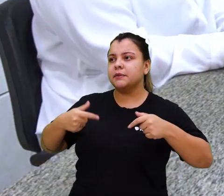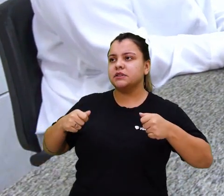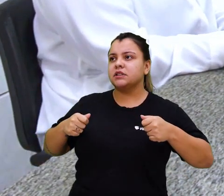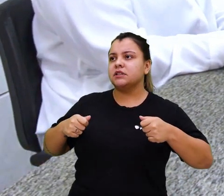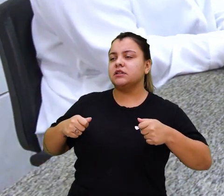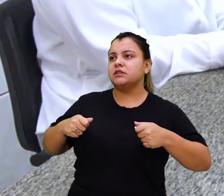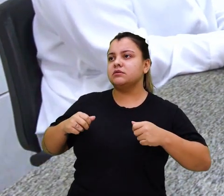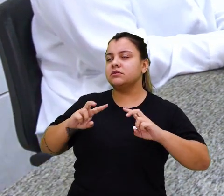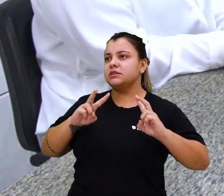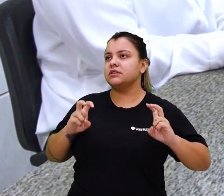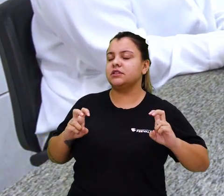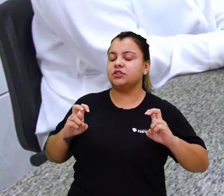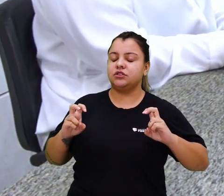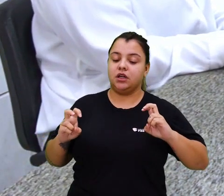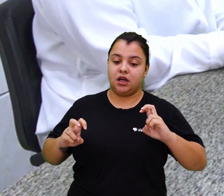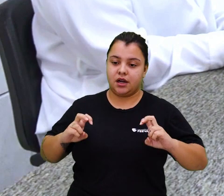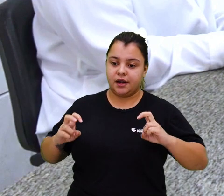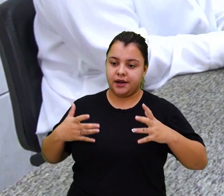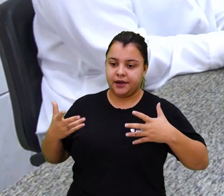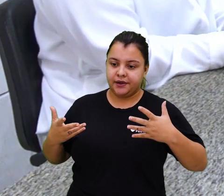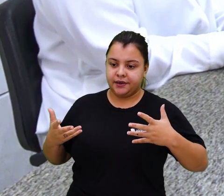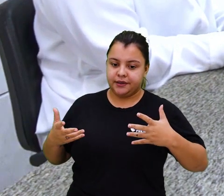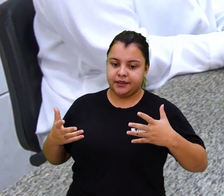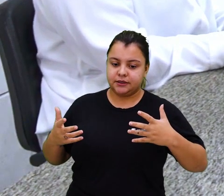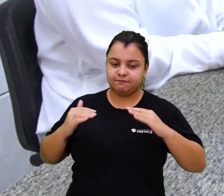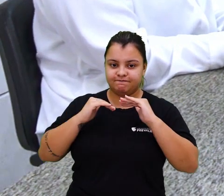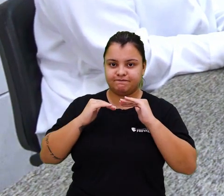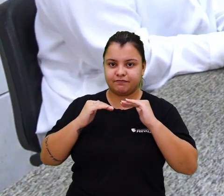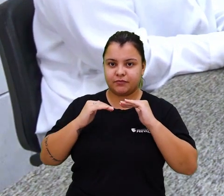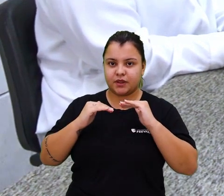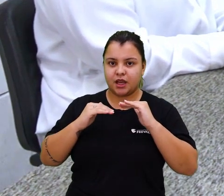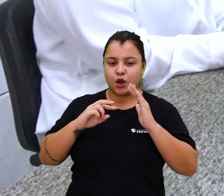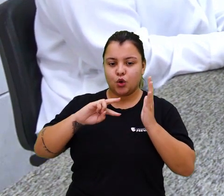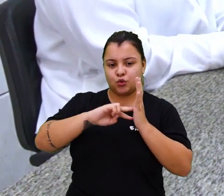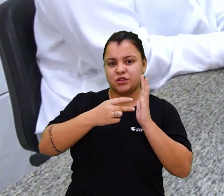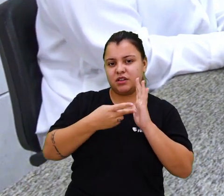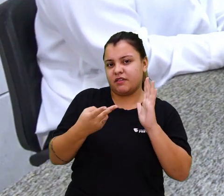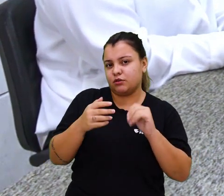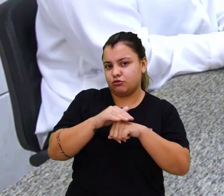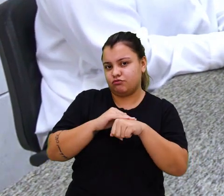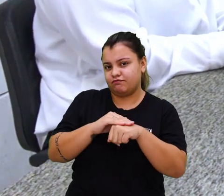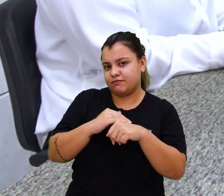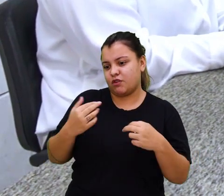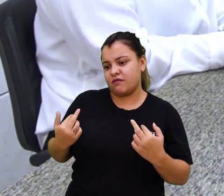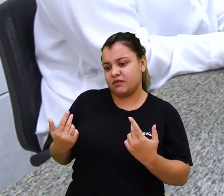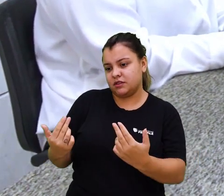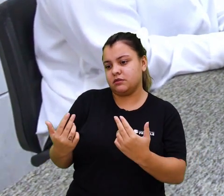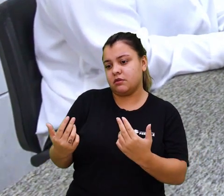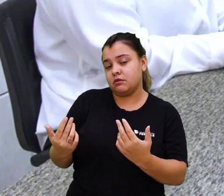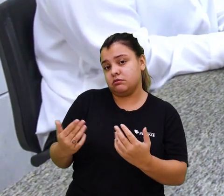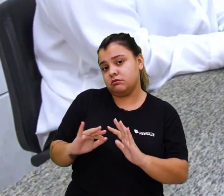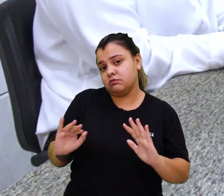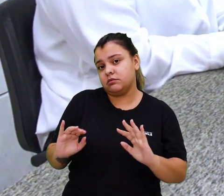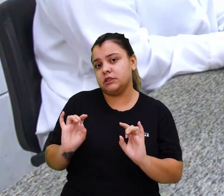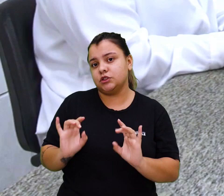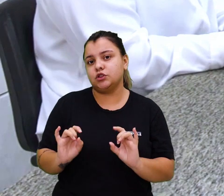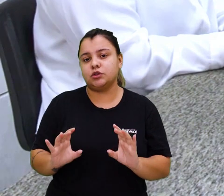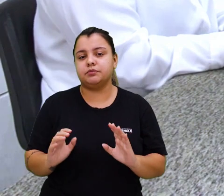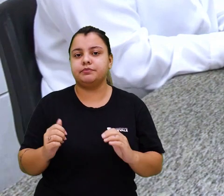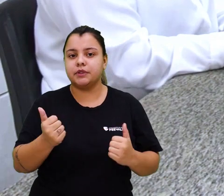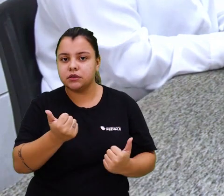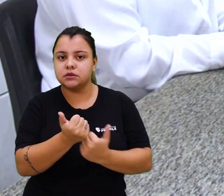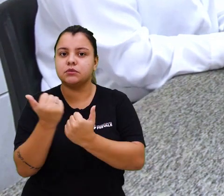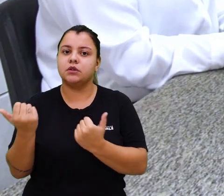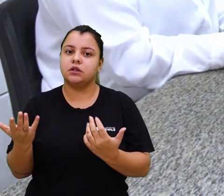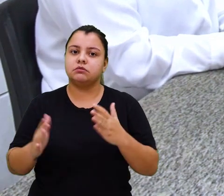não estejam a a enfim alinhados com o de vocês pelo menos para ganhar força para tentar né conseguir estrutura né isso talvez